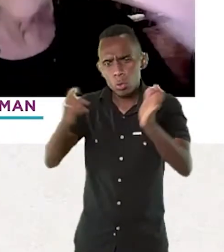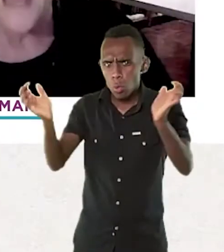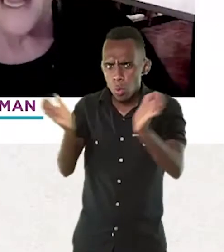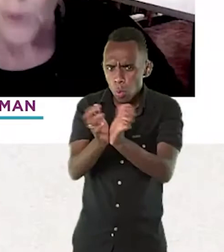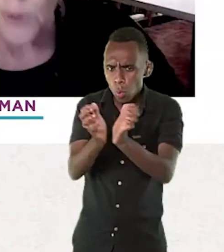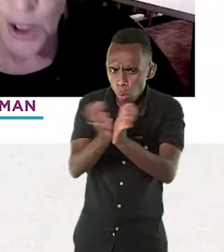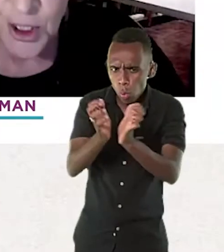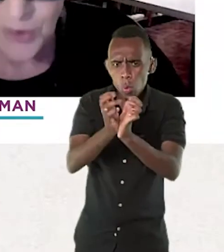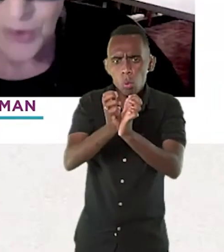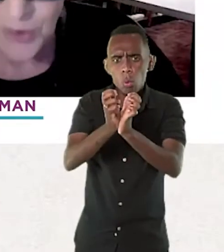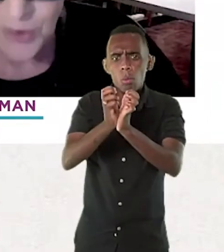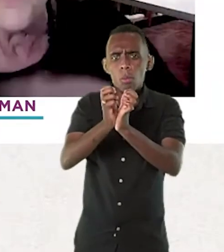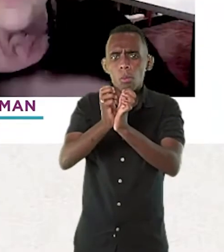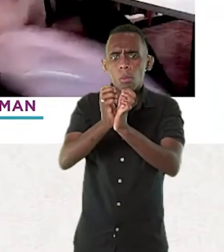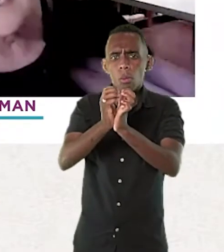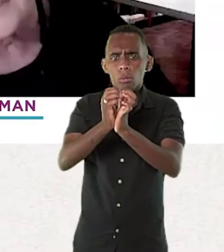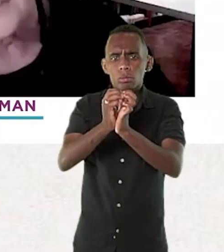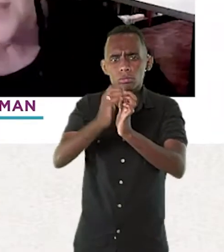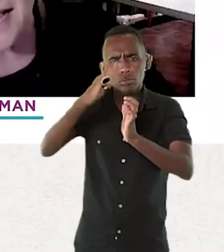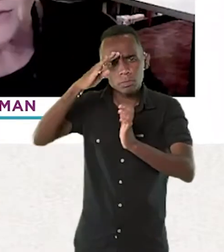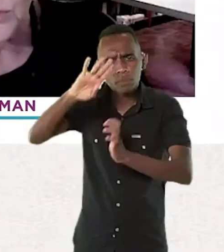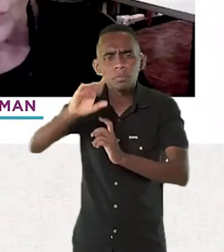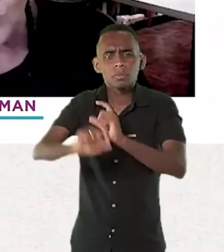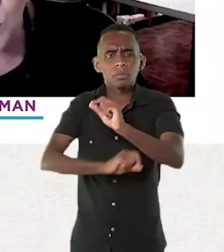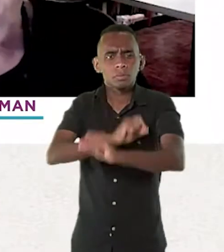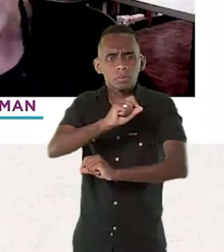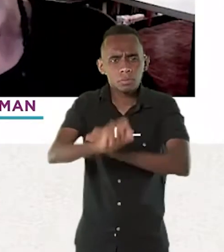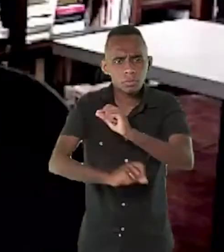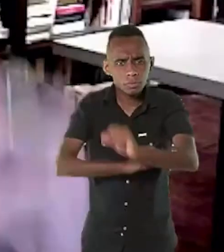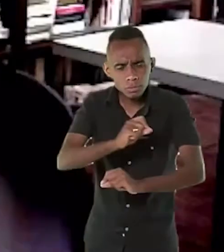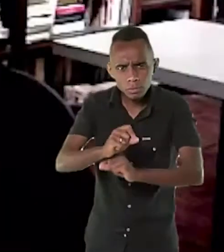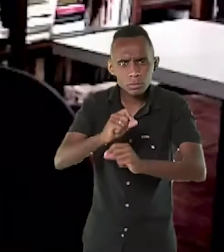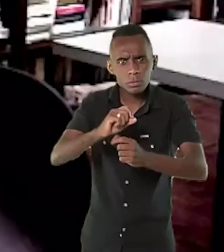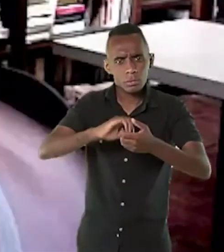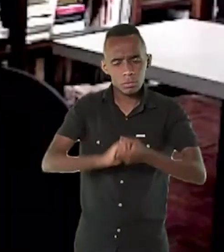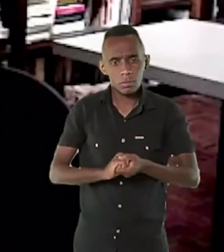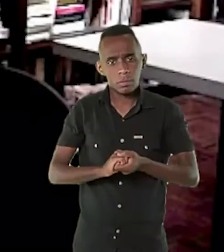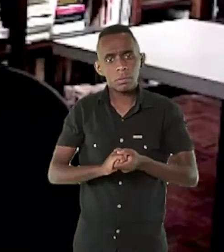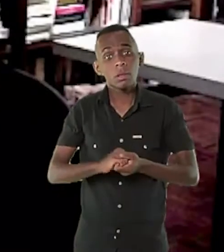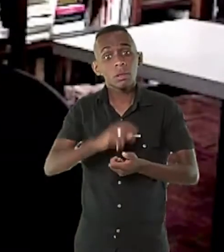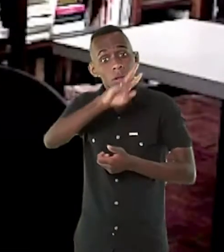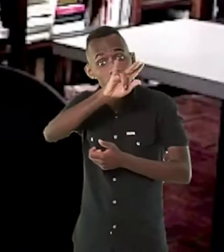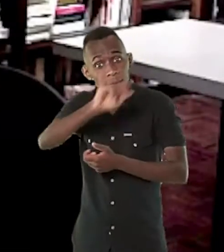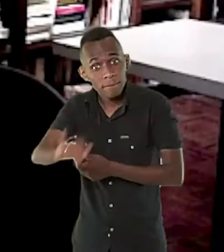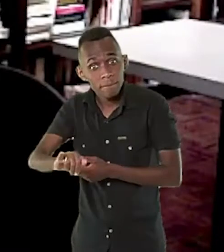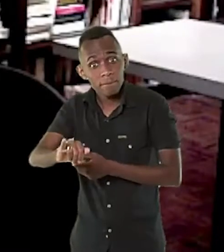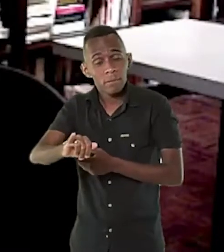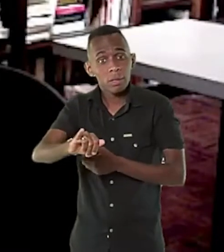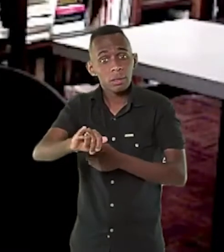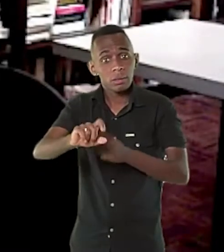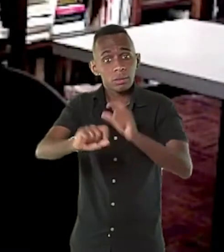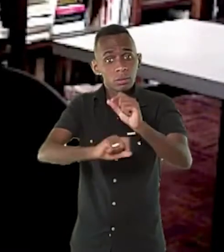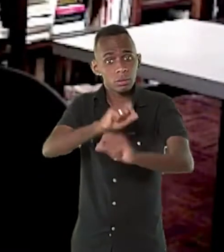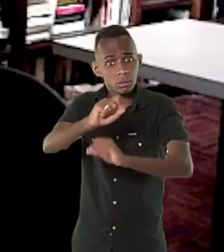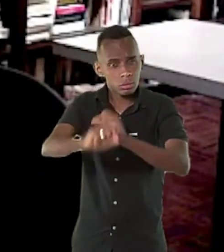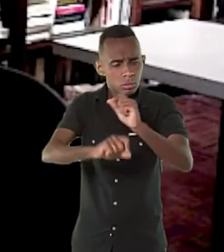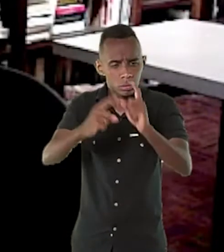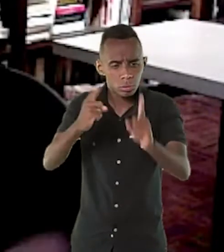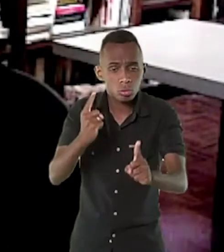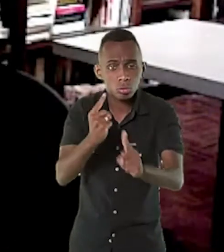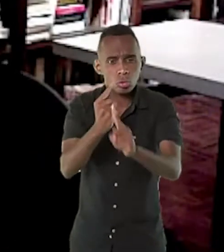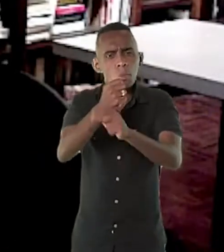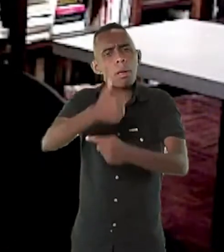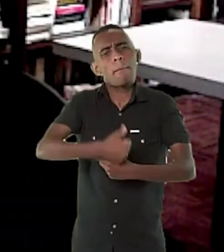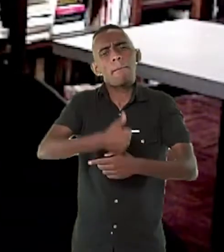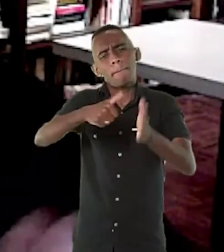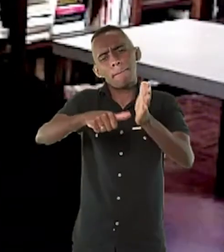um precariado digital uberizado do mundo que vai fazer a primeira